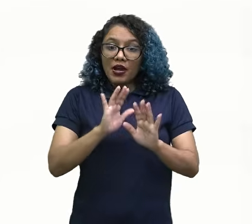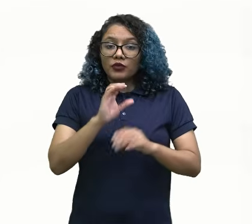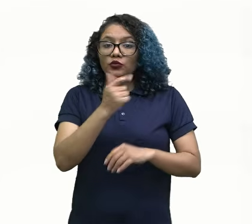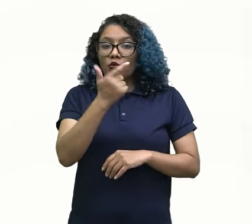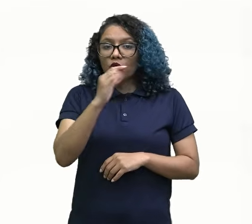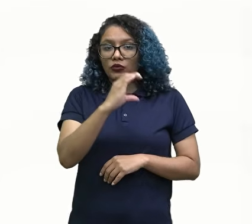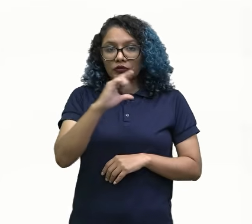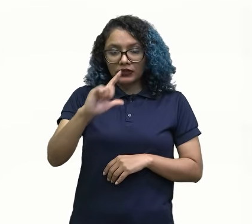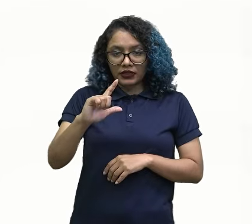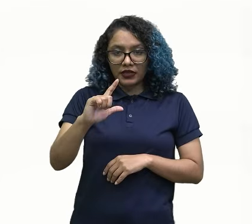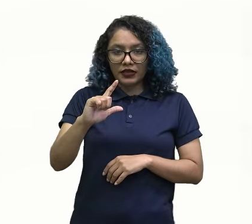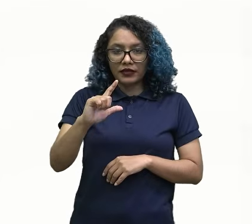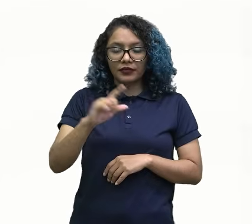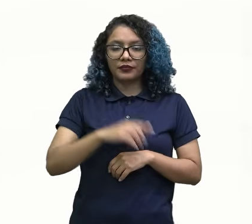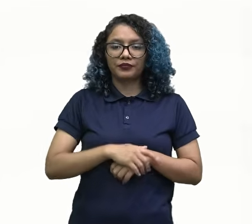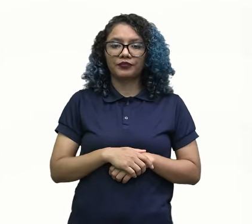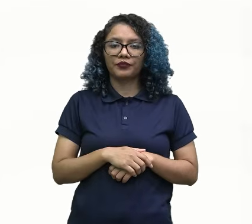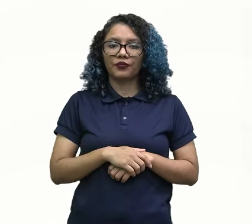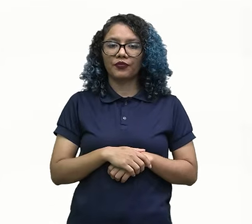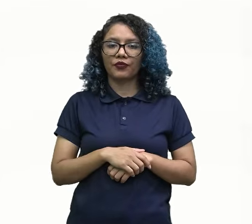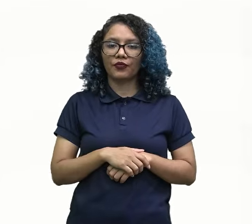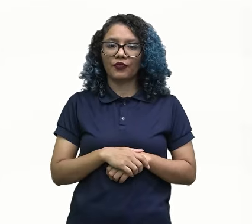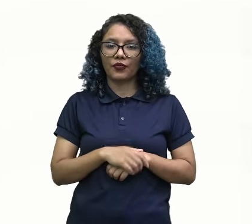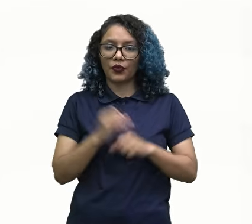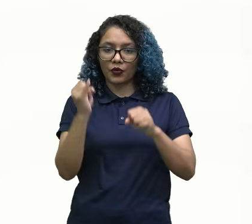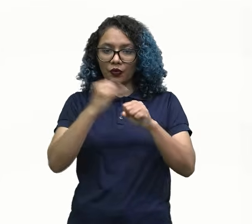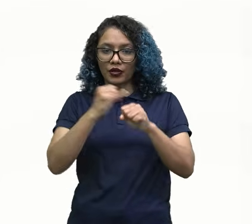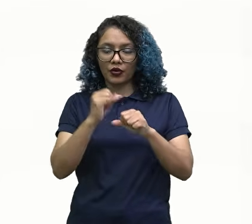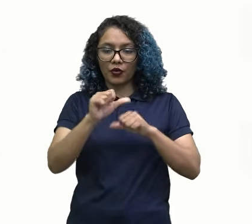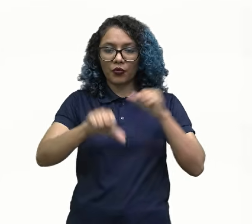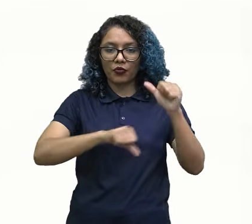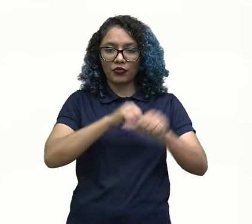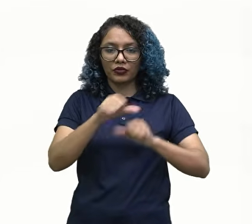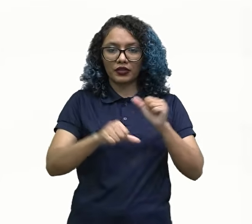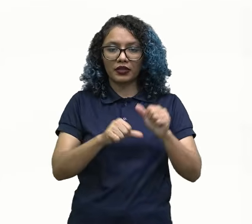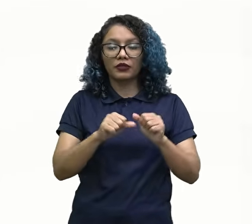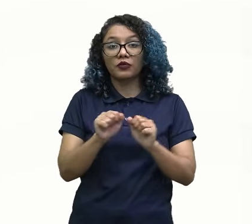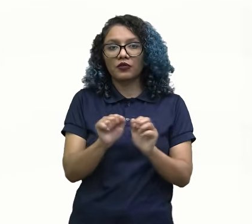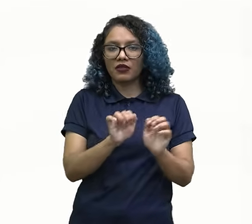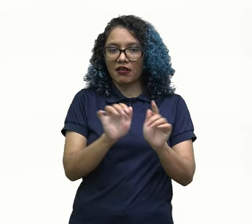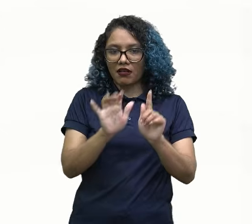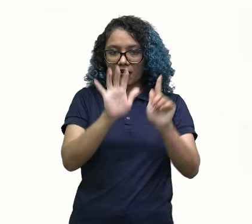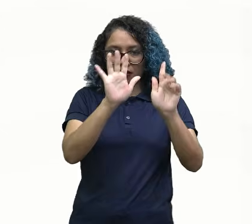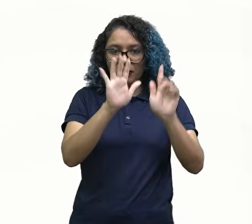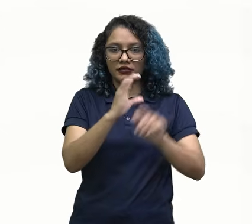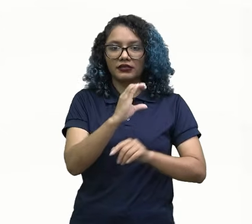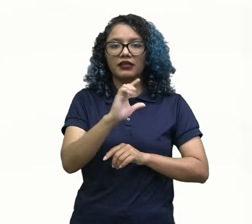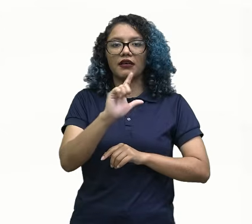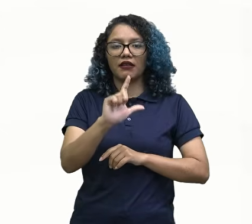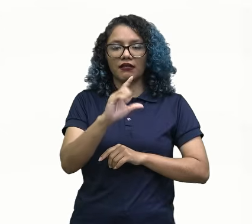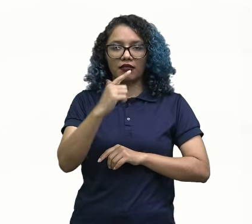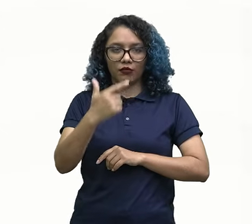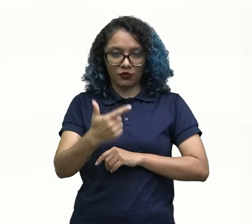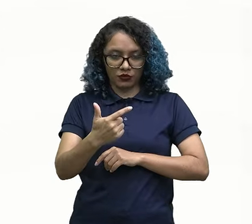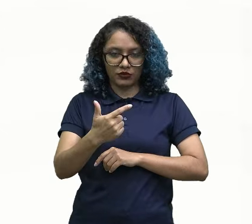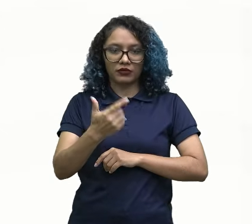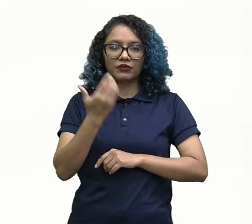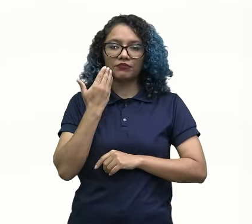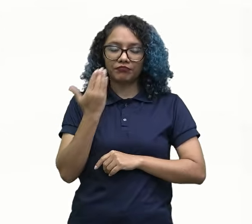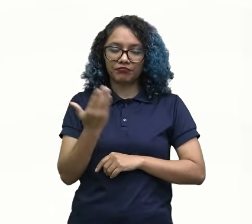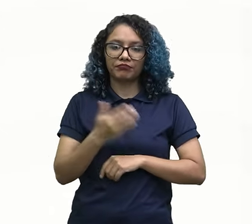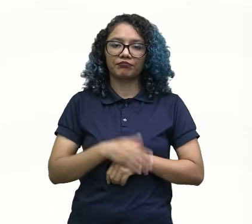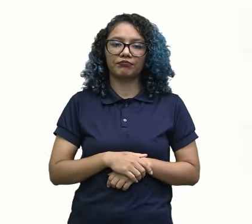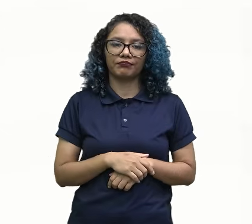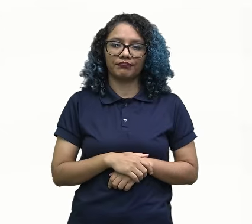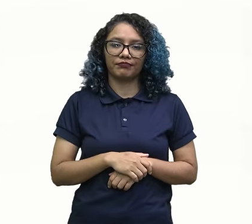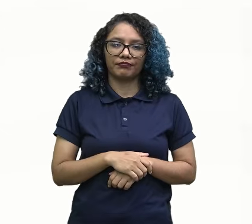né, esse íon cloreto vai se transformar no gás, né, Cl2, o gás cloro. E aí